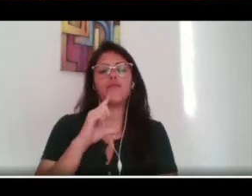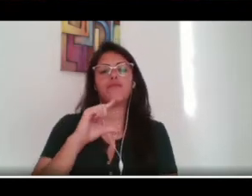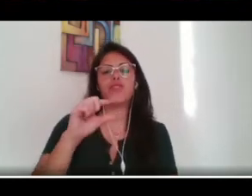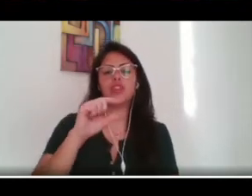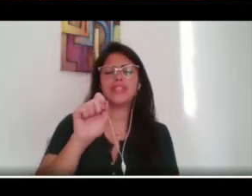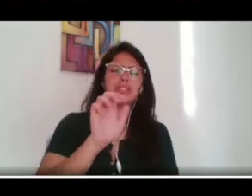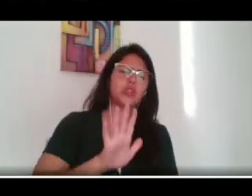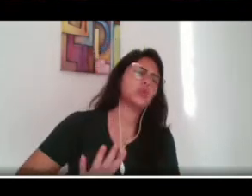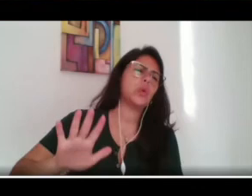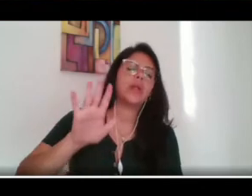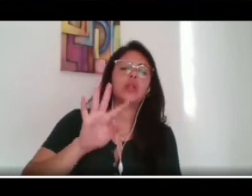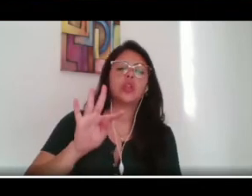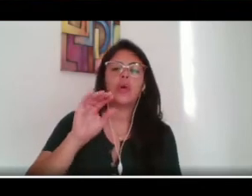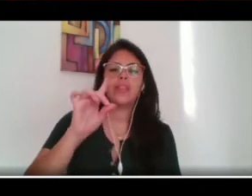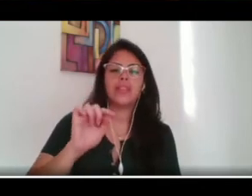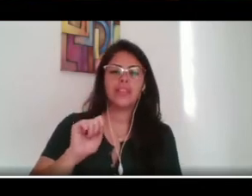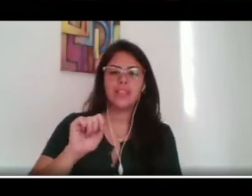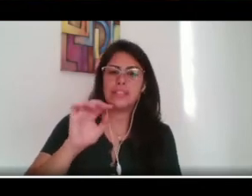gente?